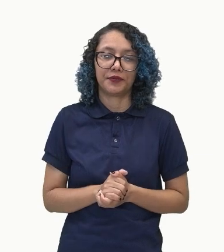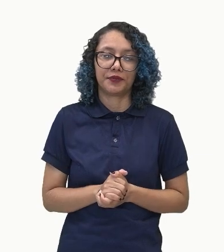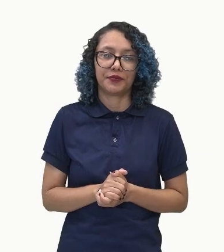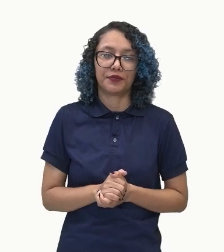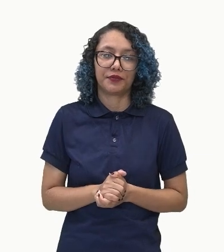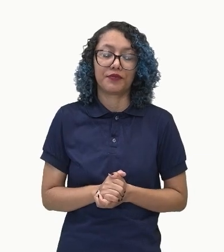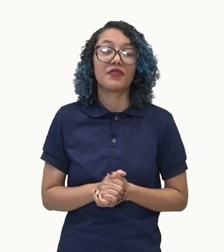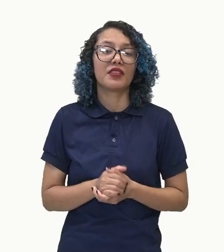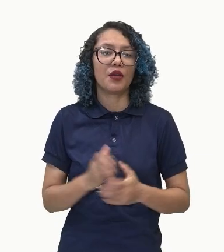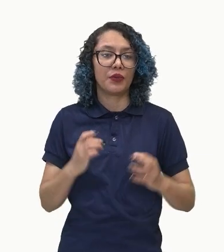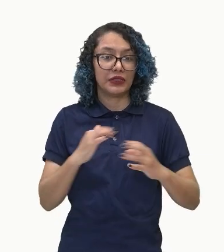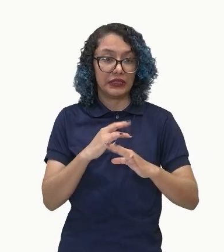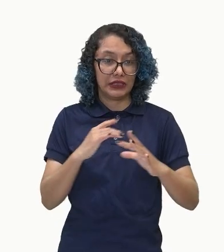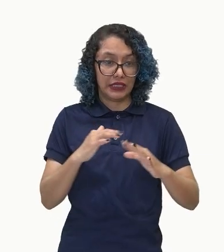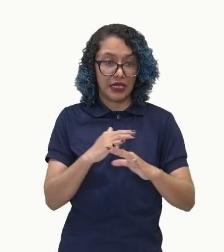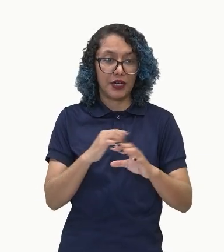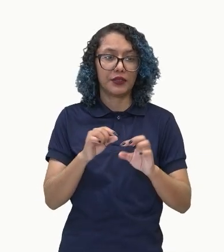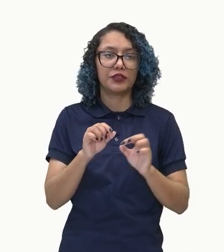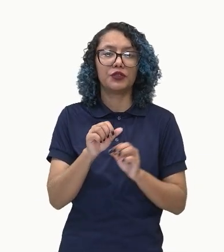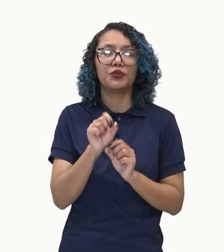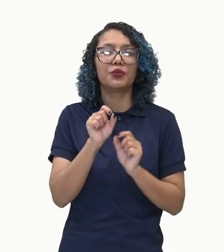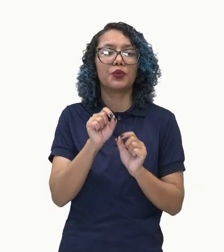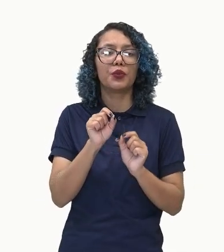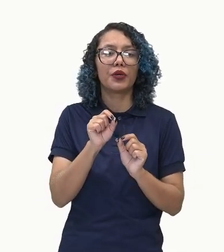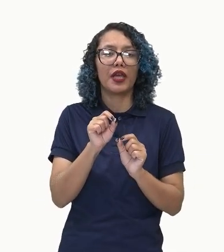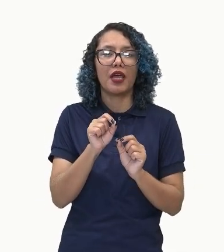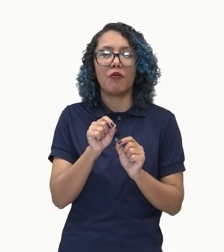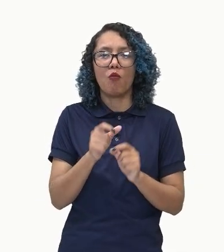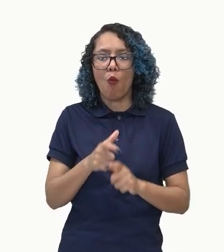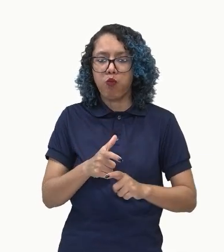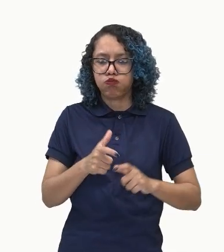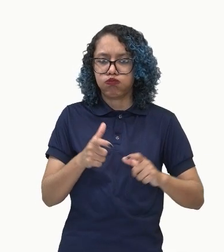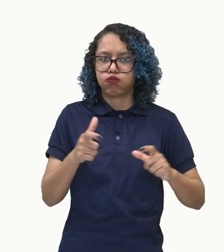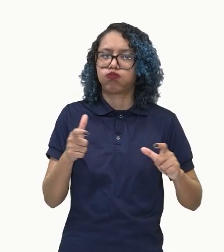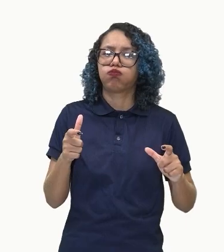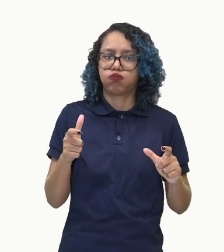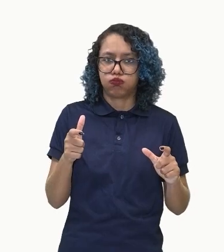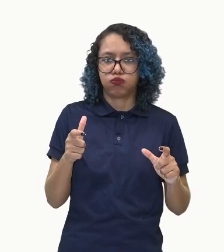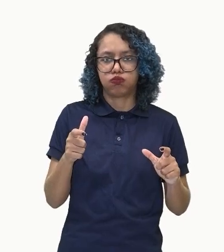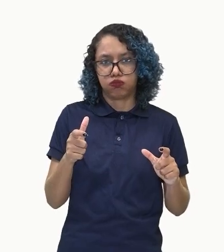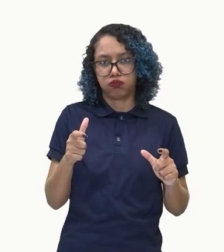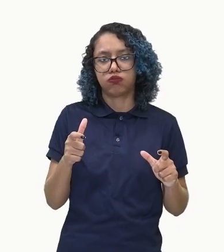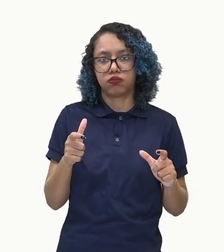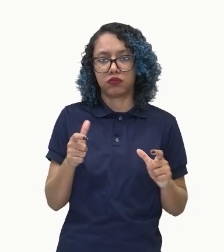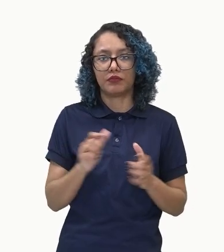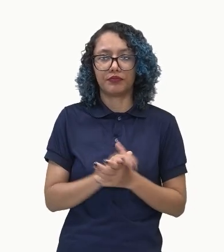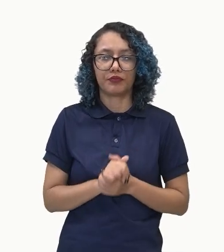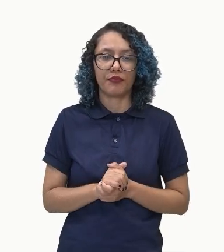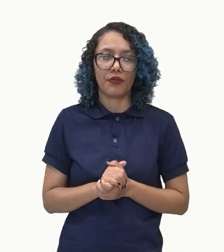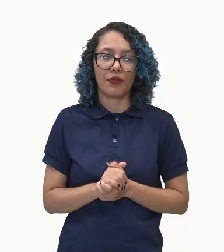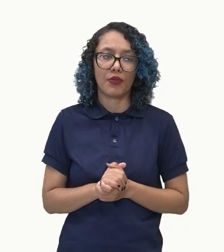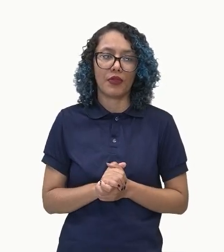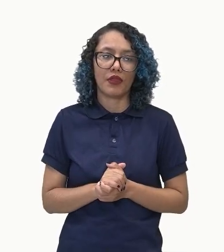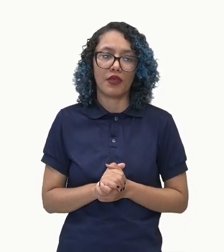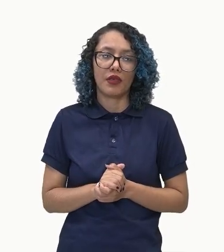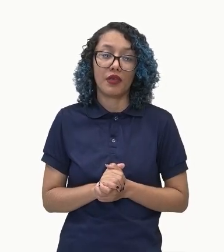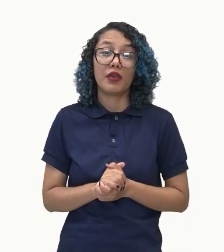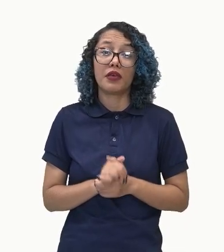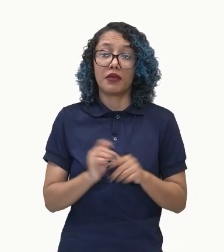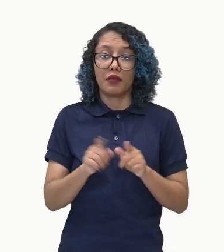as cidades são grandes ou se tornaram grandes, né? E a